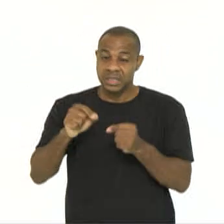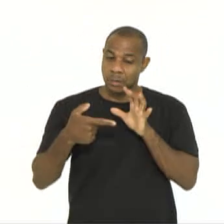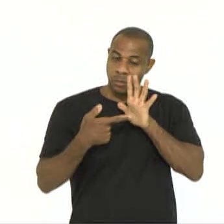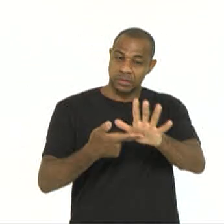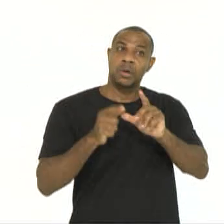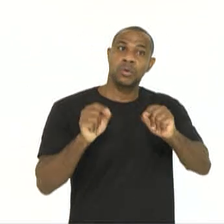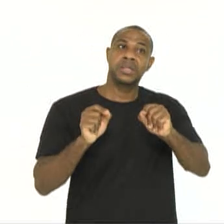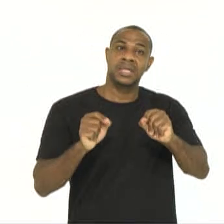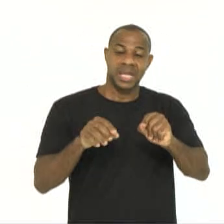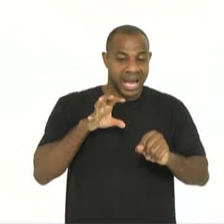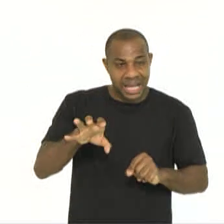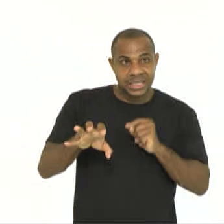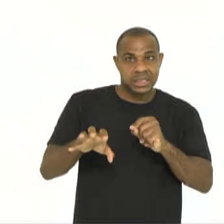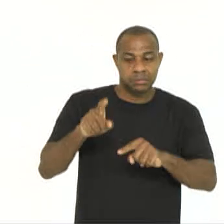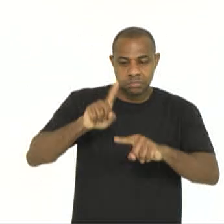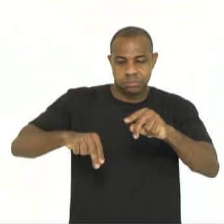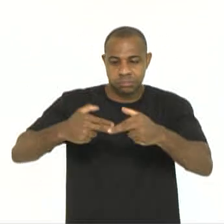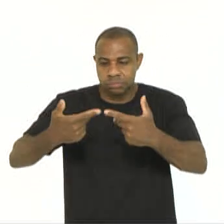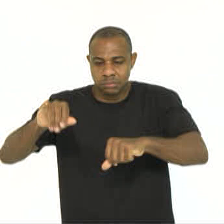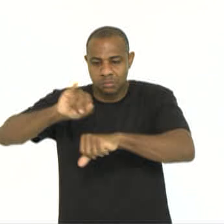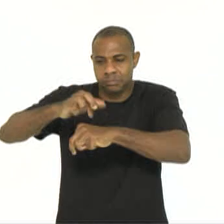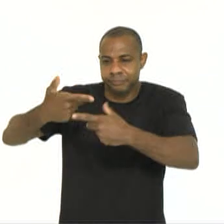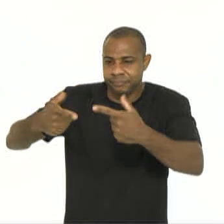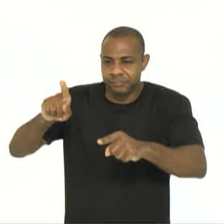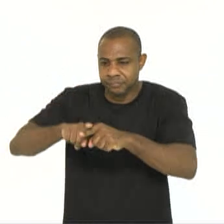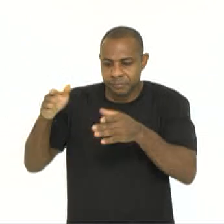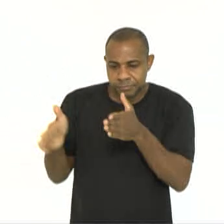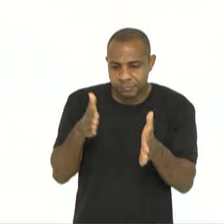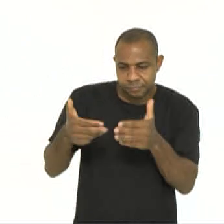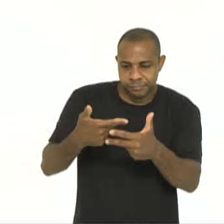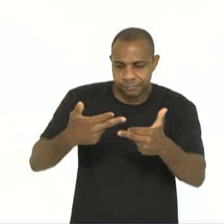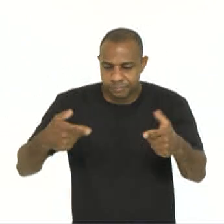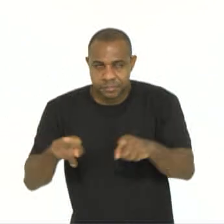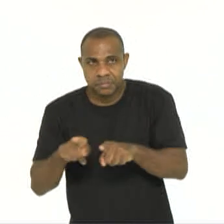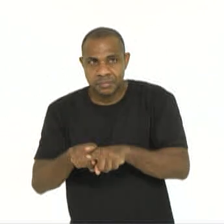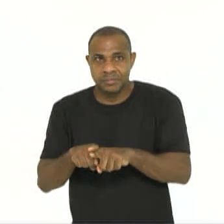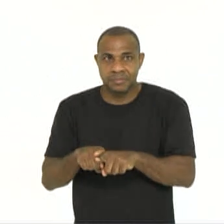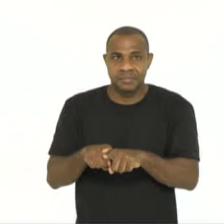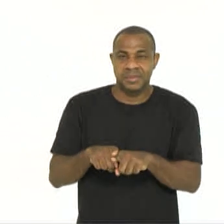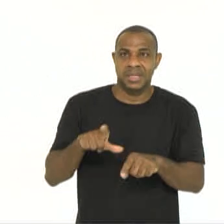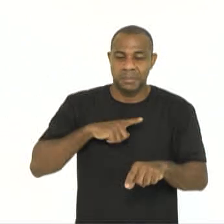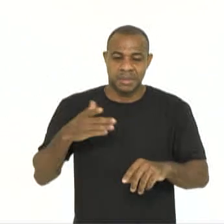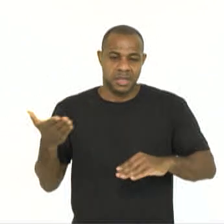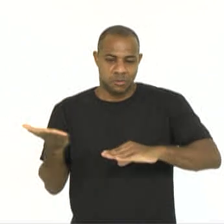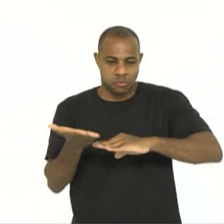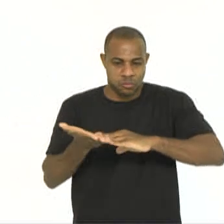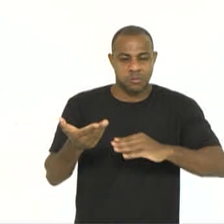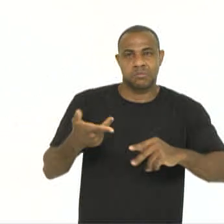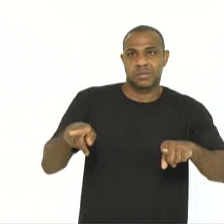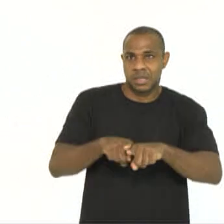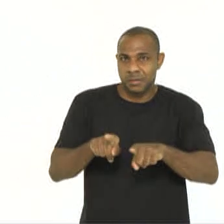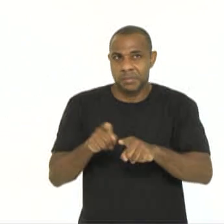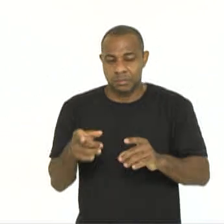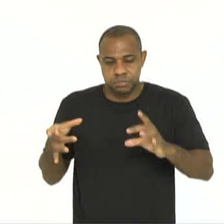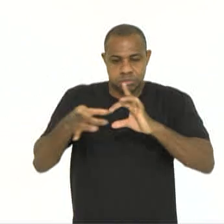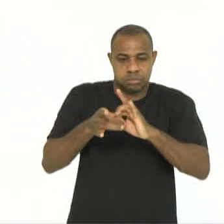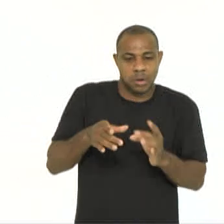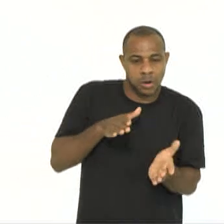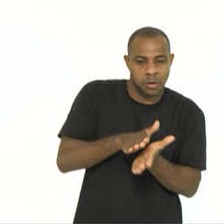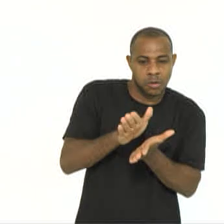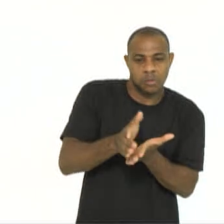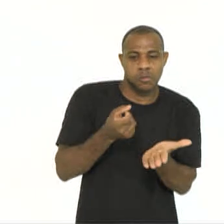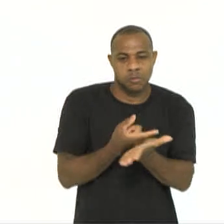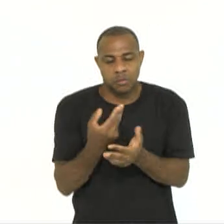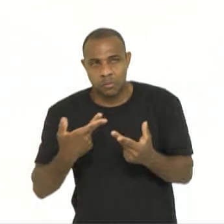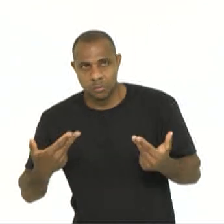mostrar que, assim como os objetos são produzidos em série, os mitos contemporâneos também são manipulados para o consumo